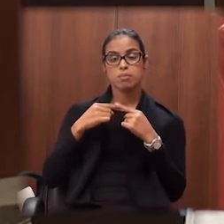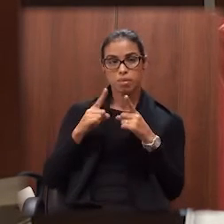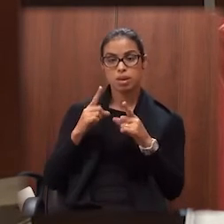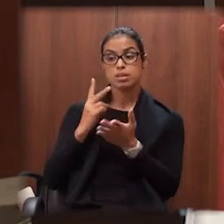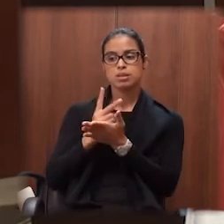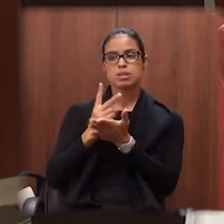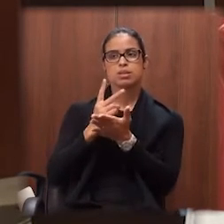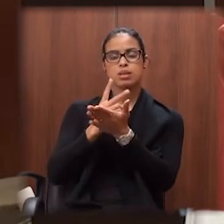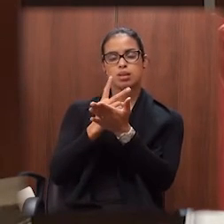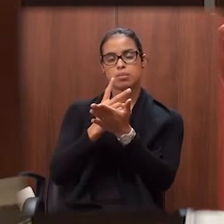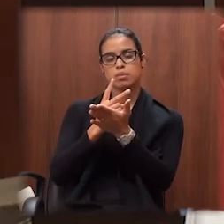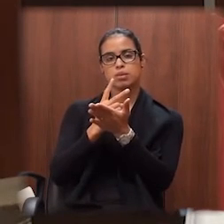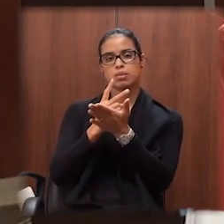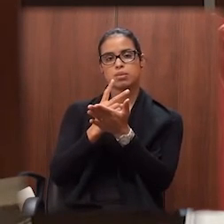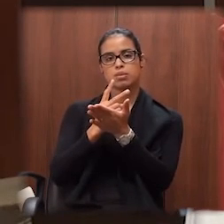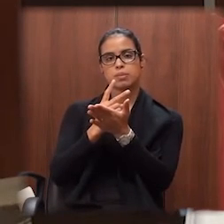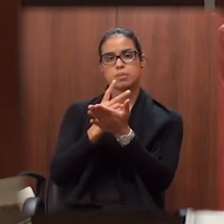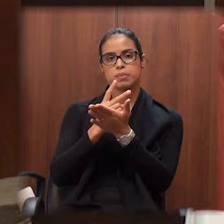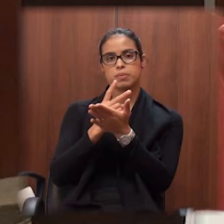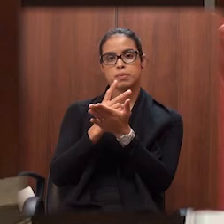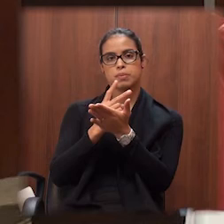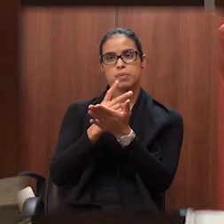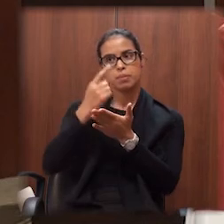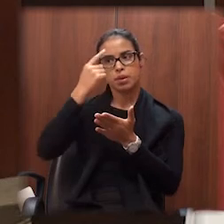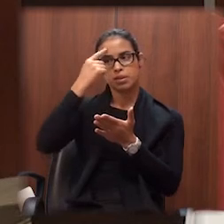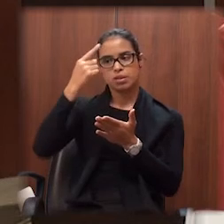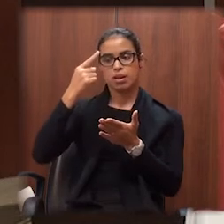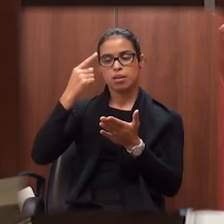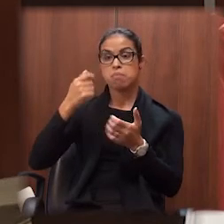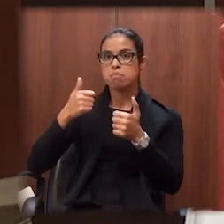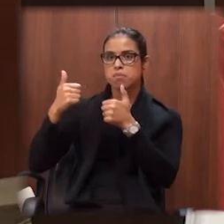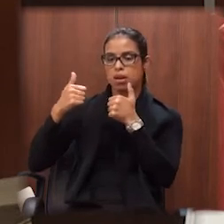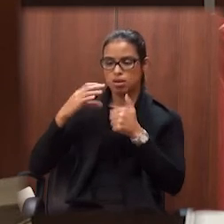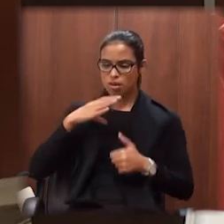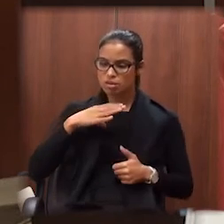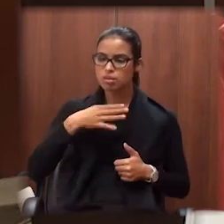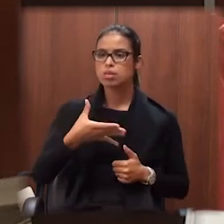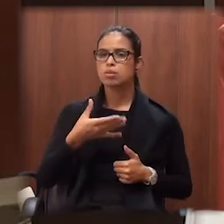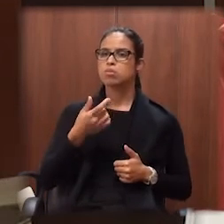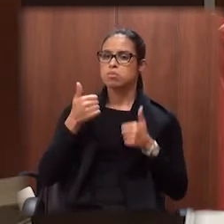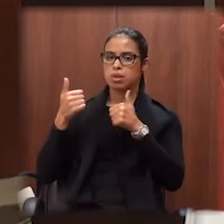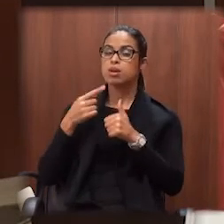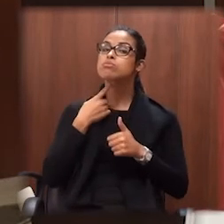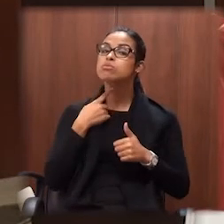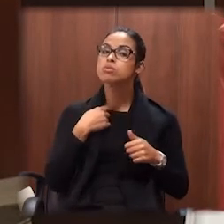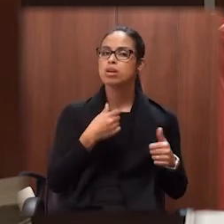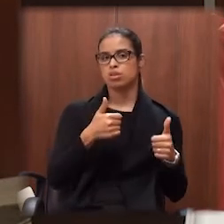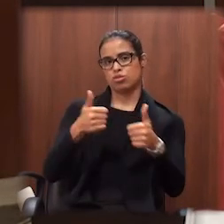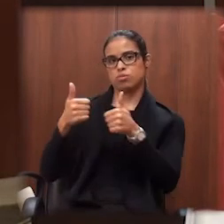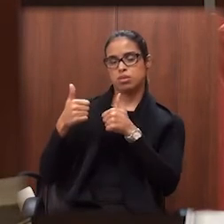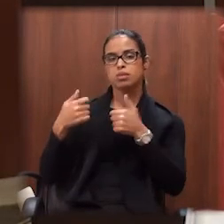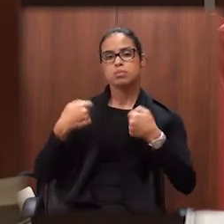sempre otimistas na ação, otimistas na vontade. Então, a partir